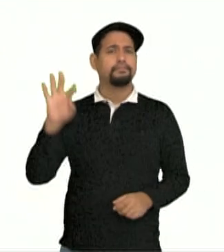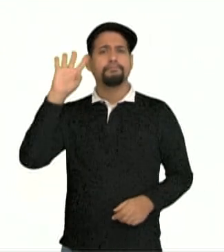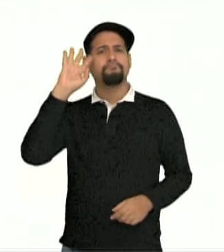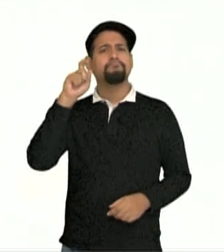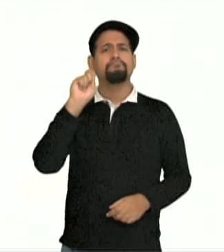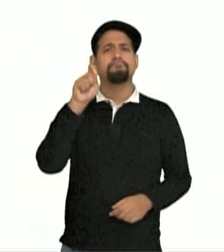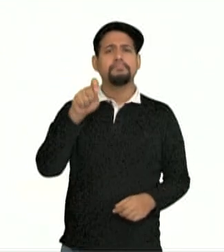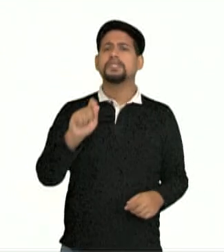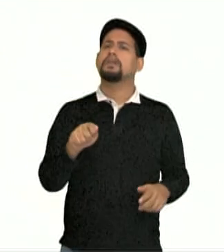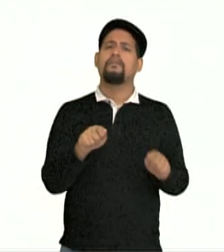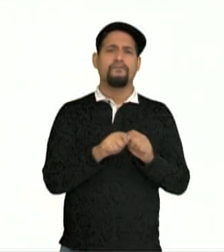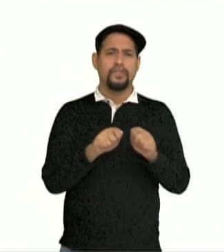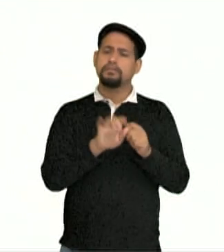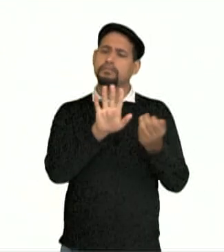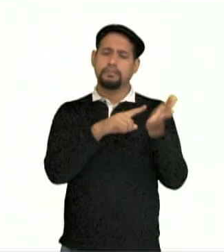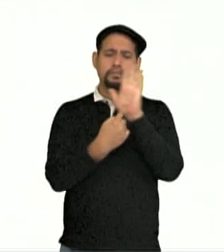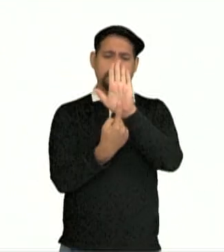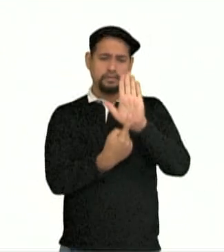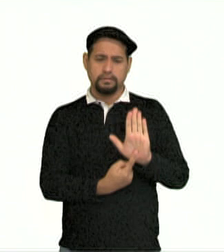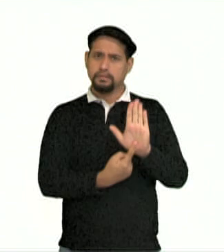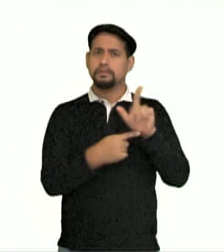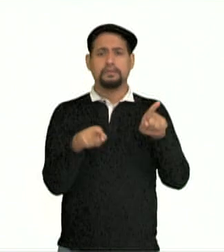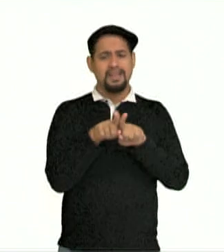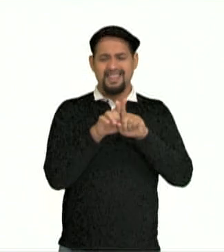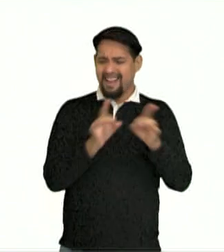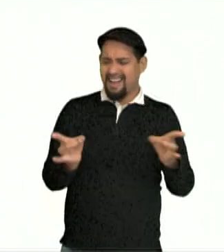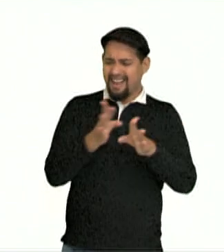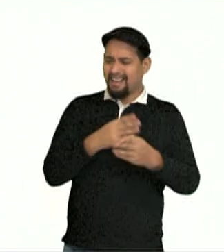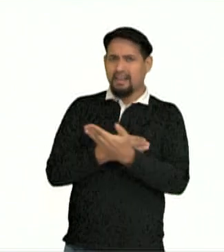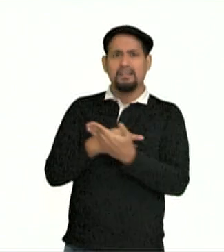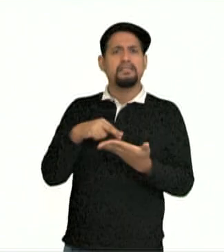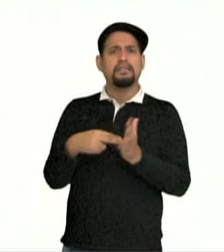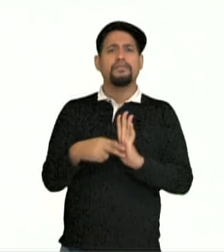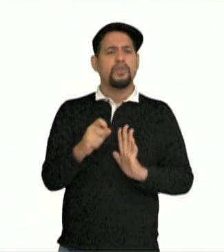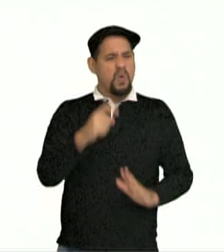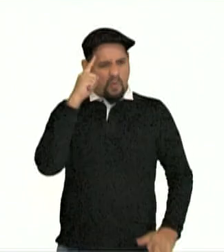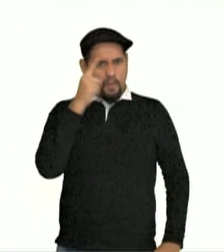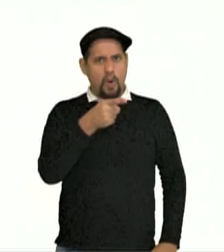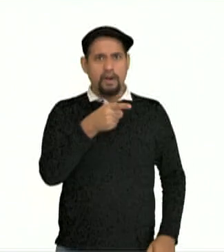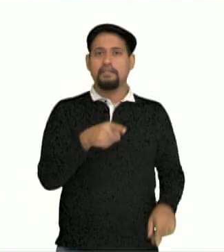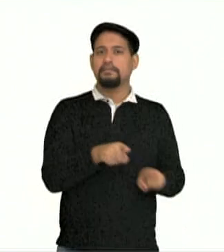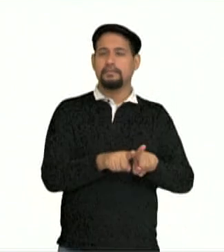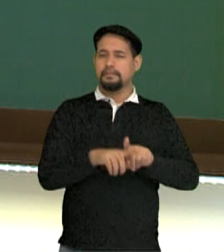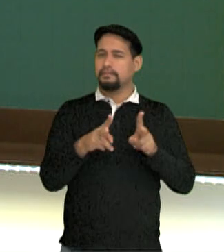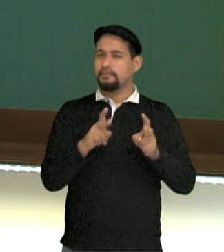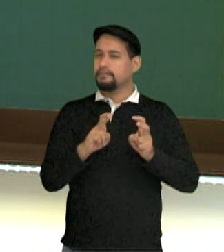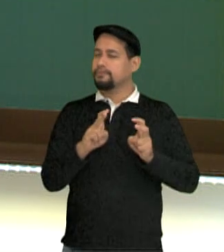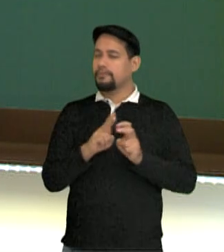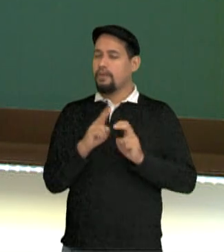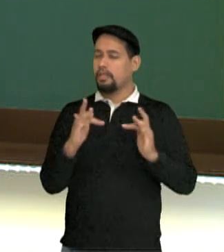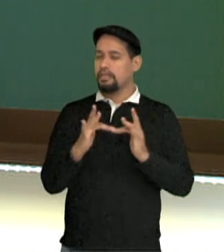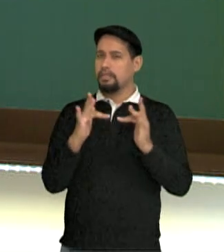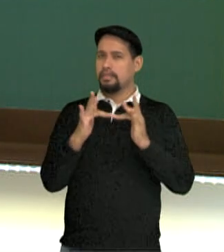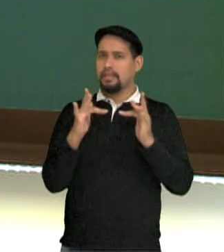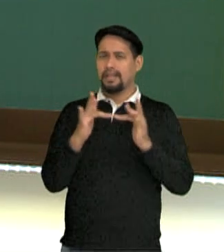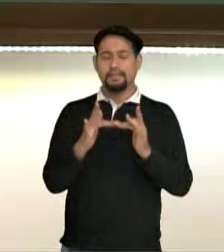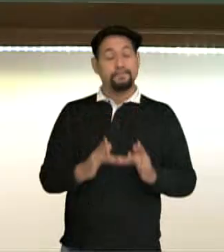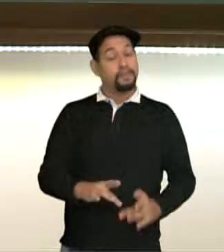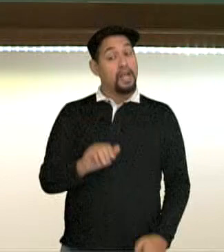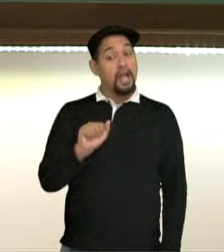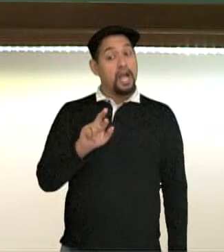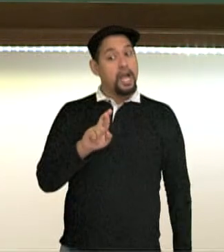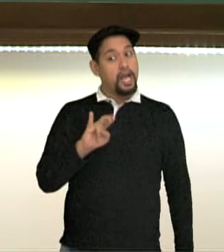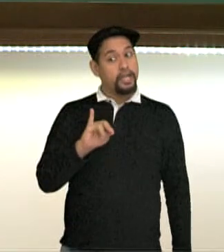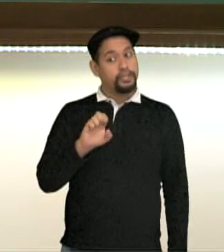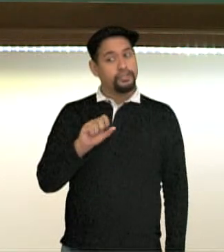efeito produzido, destacado com acabe com isso, está dando uma ordem, né? Denota intimidade. Ó, Aristides,